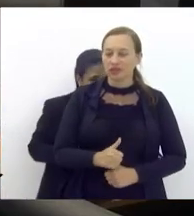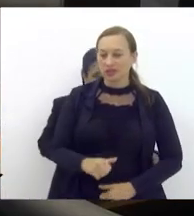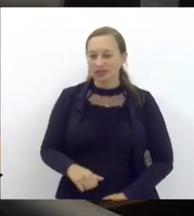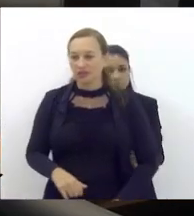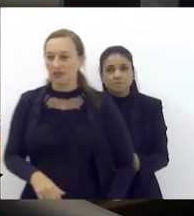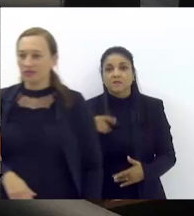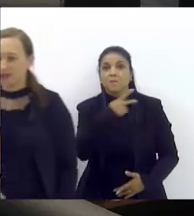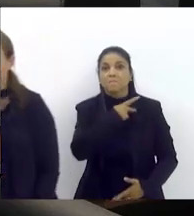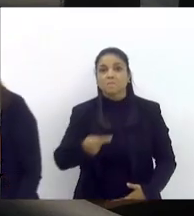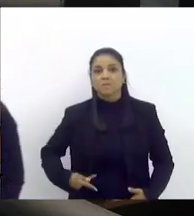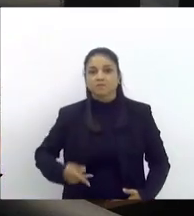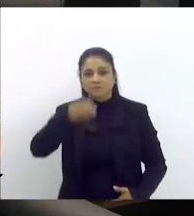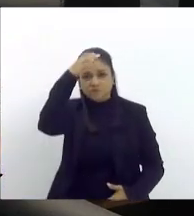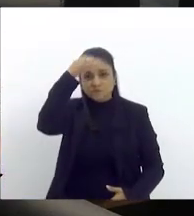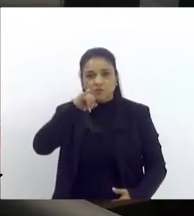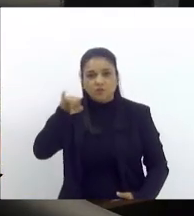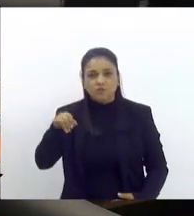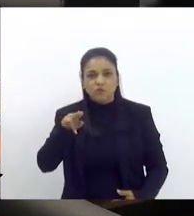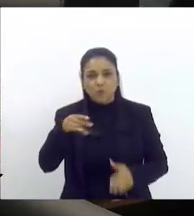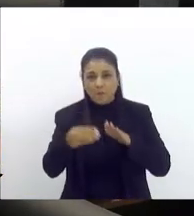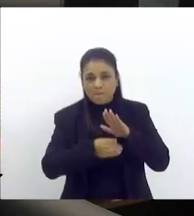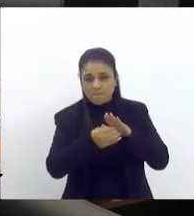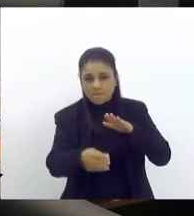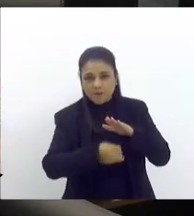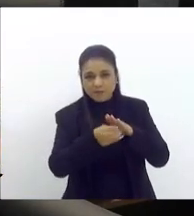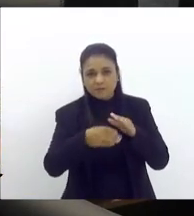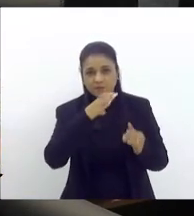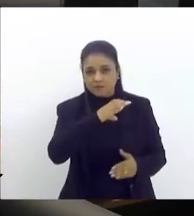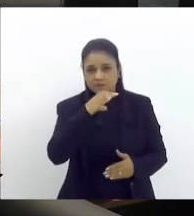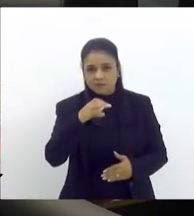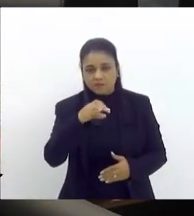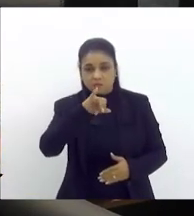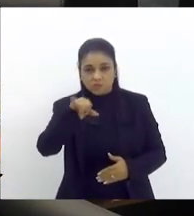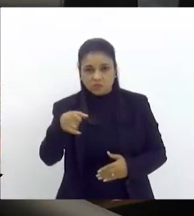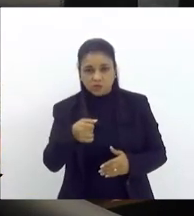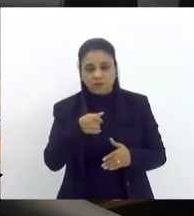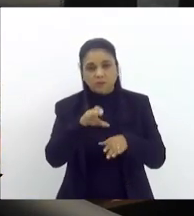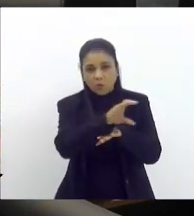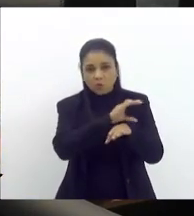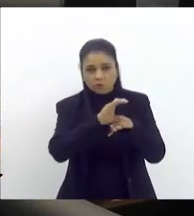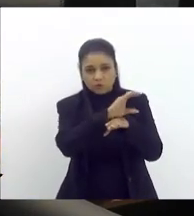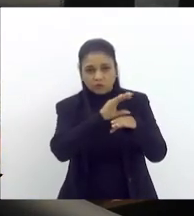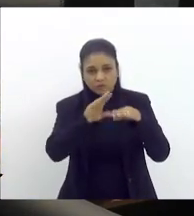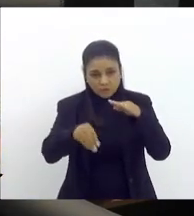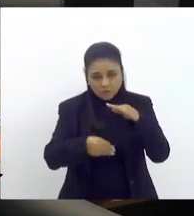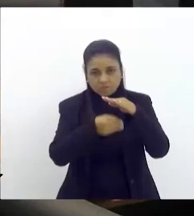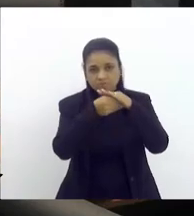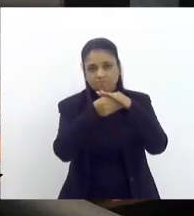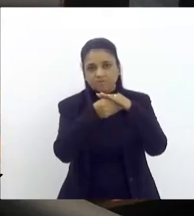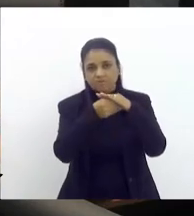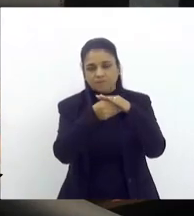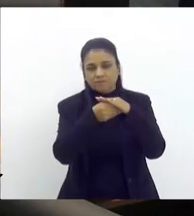Presidente tia ccj pela constitucionalidade com emendas